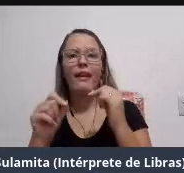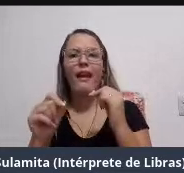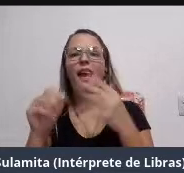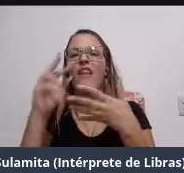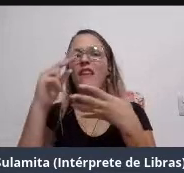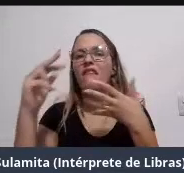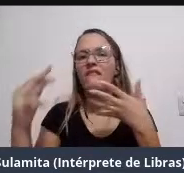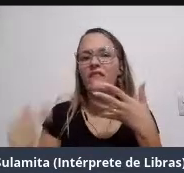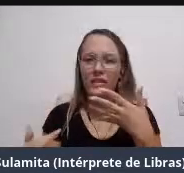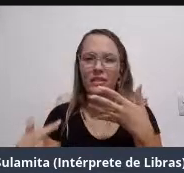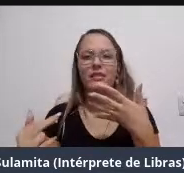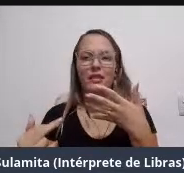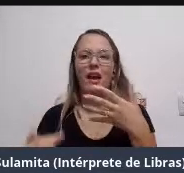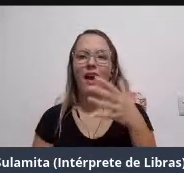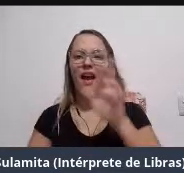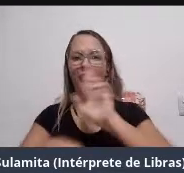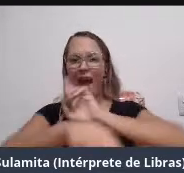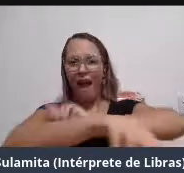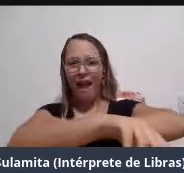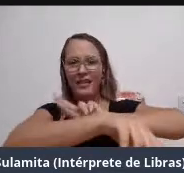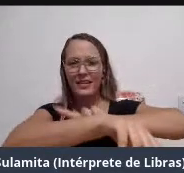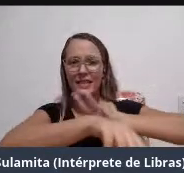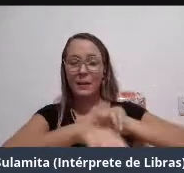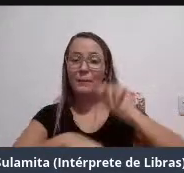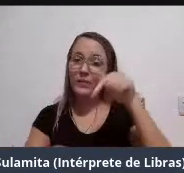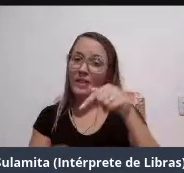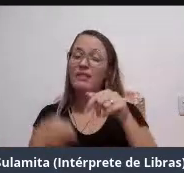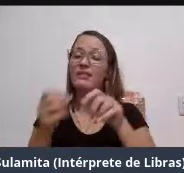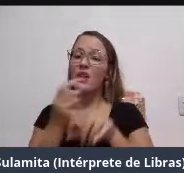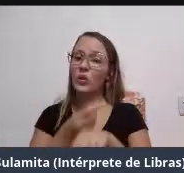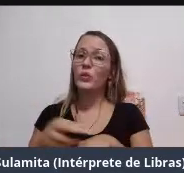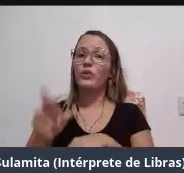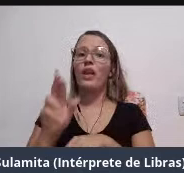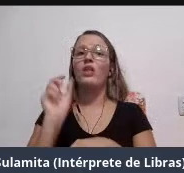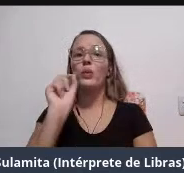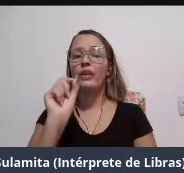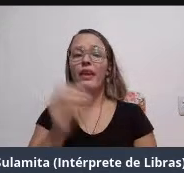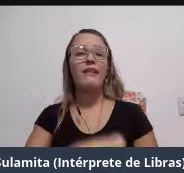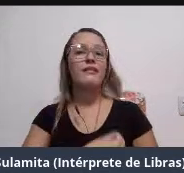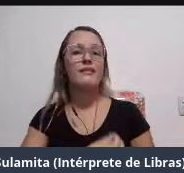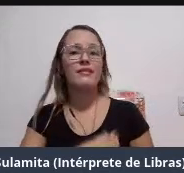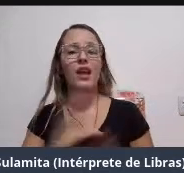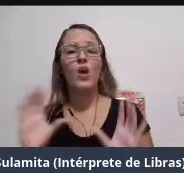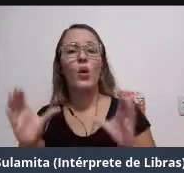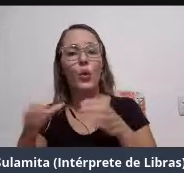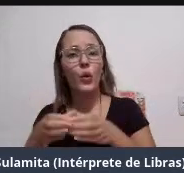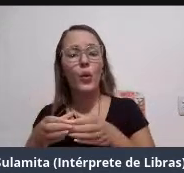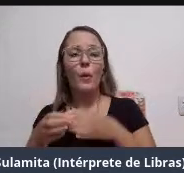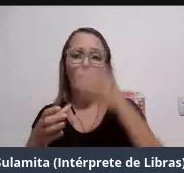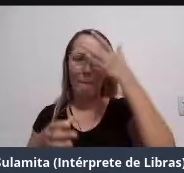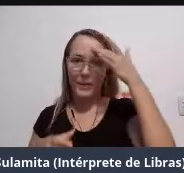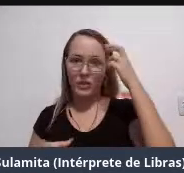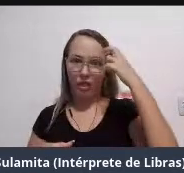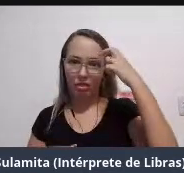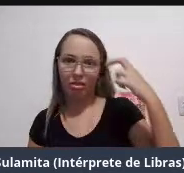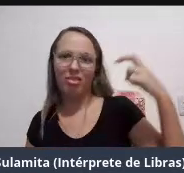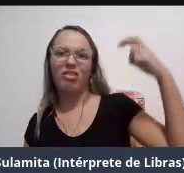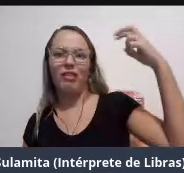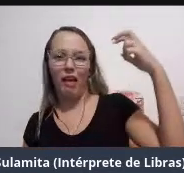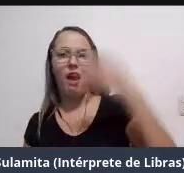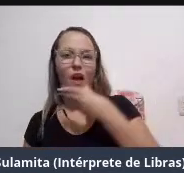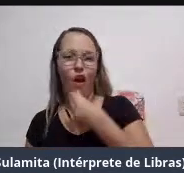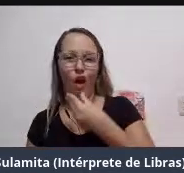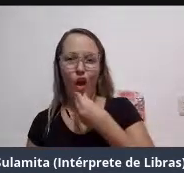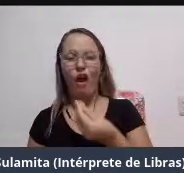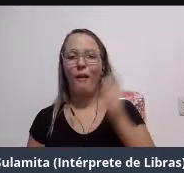interessa hoje, que também é fruto do doutorado, é a existência de um grupo de intelectuais negros, né, de homens, no caso